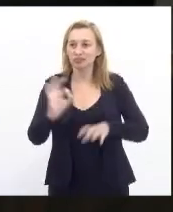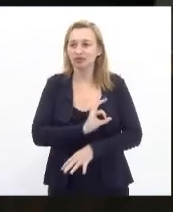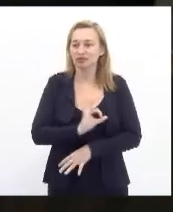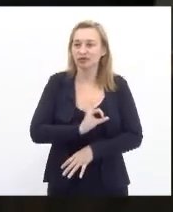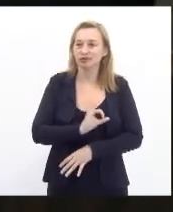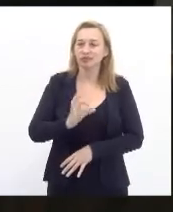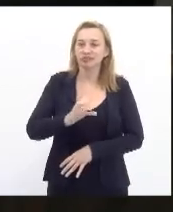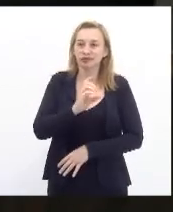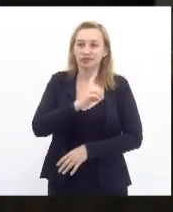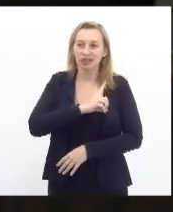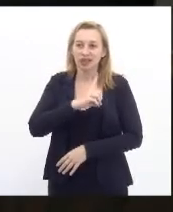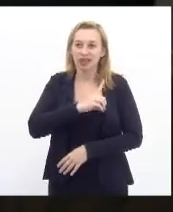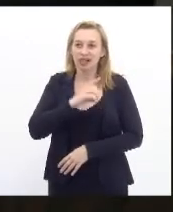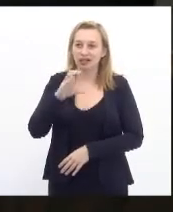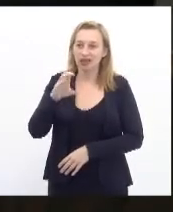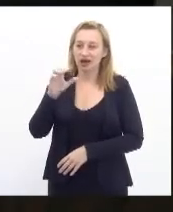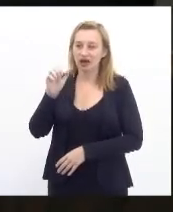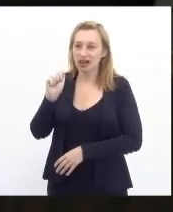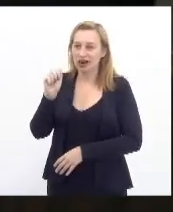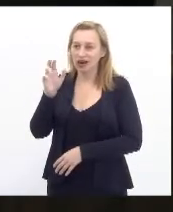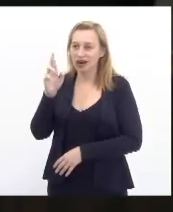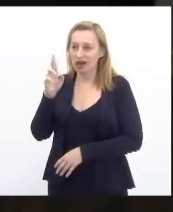deputado delegado Carlos Augusto.